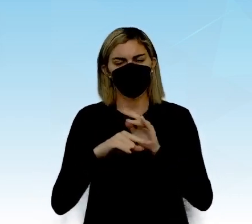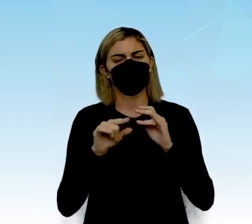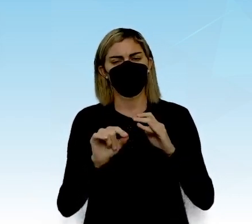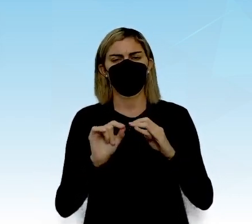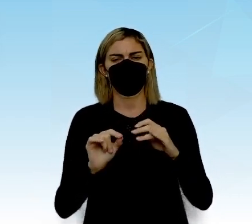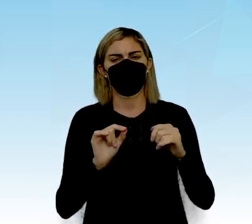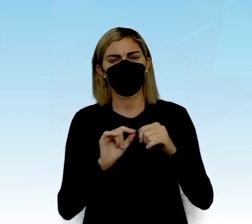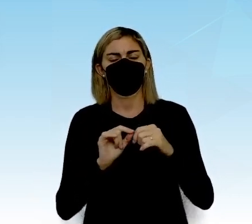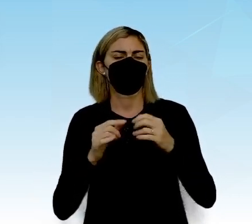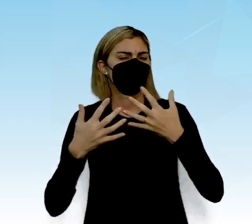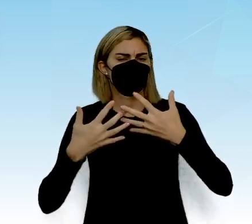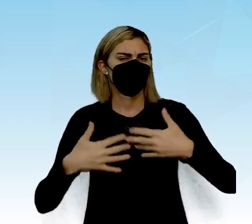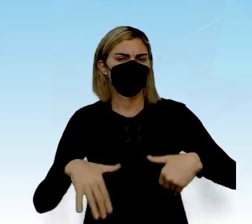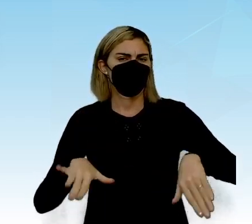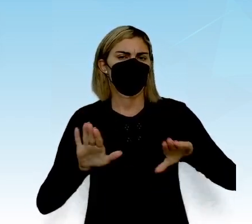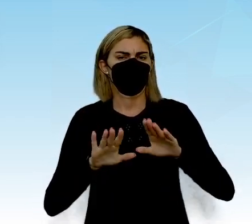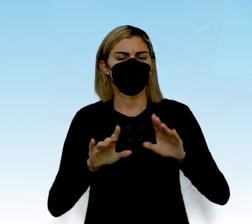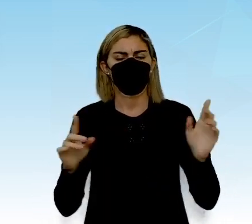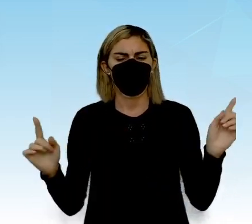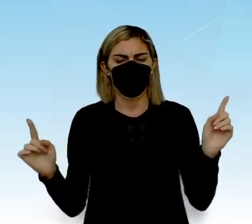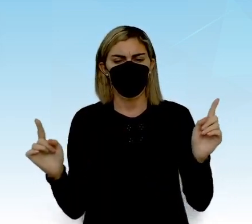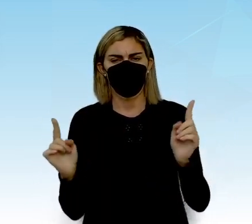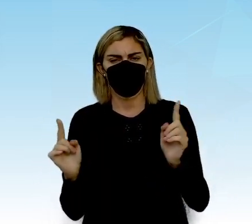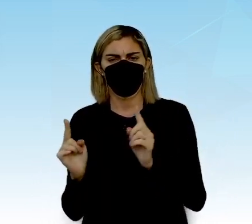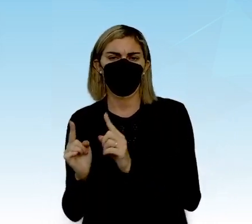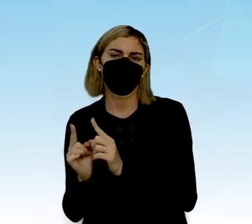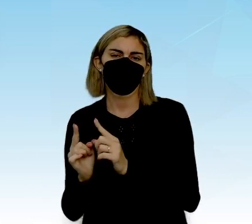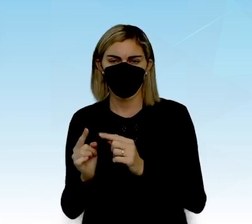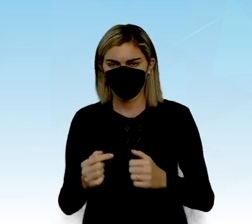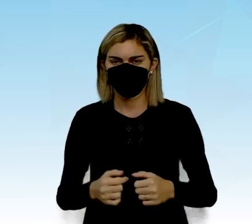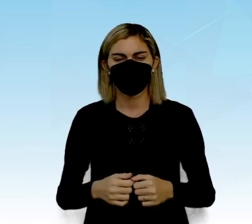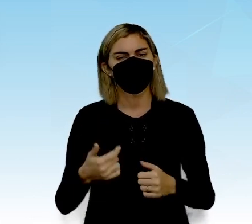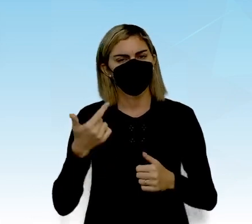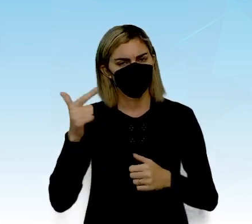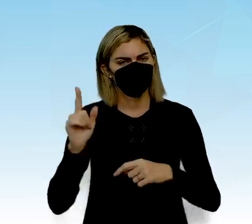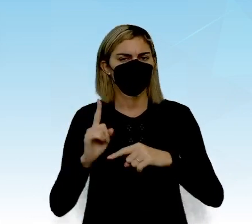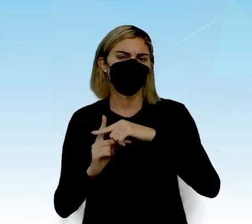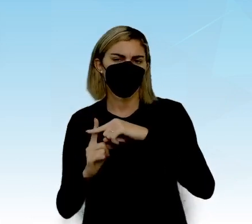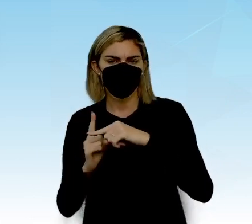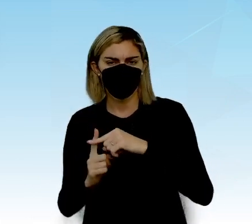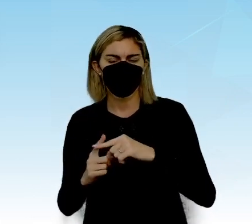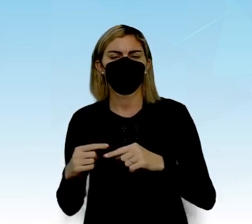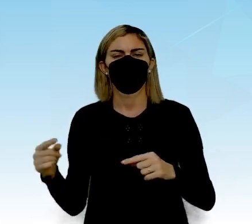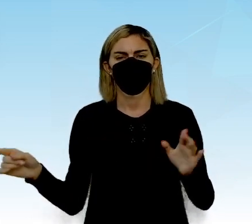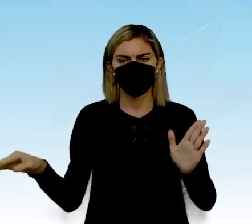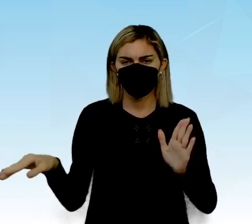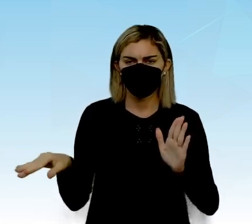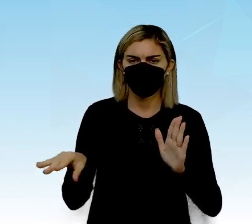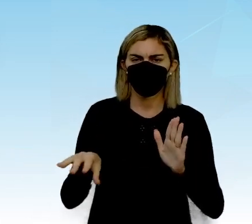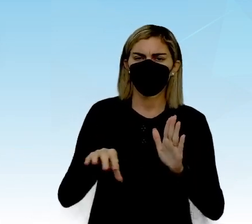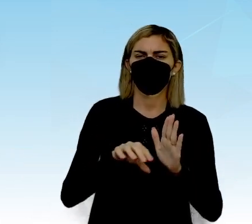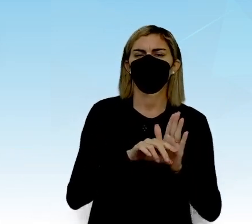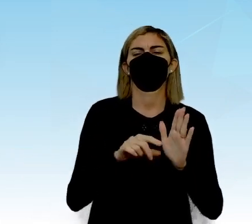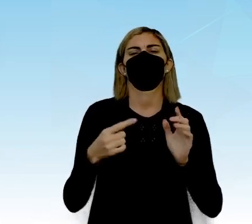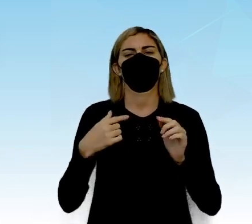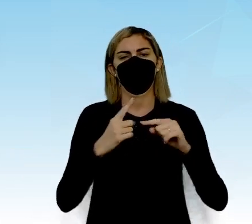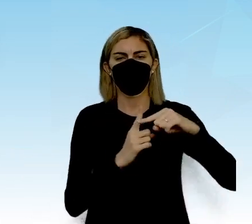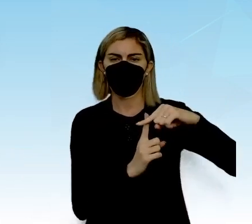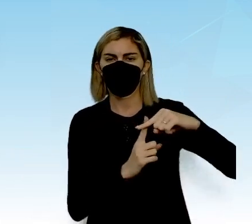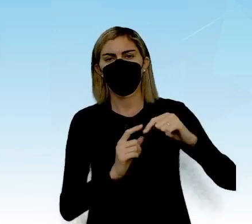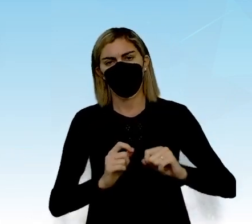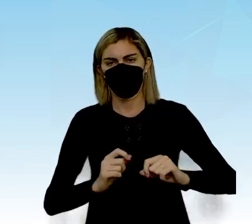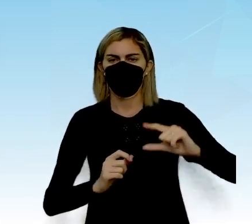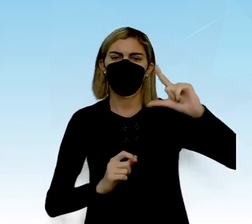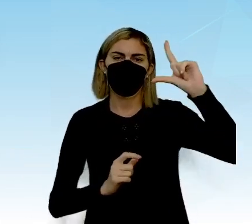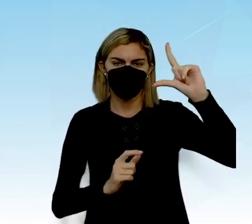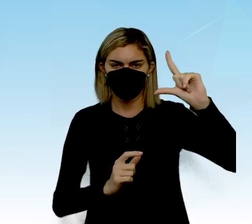forma espontânea para potencial menor. Já a outra positiva para potencial maior. Isso traduz, meu